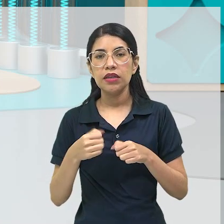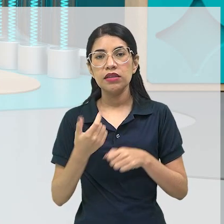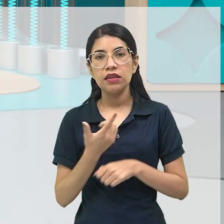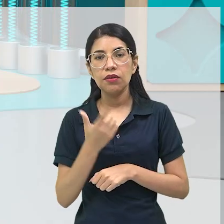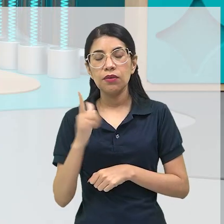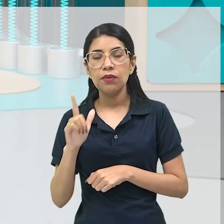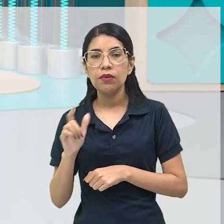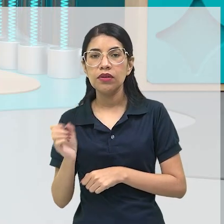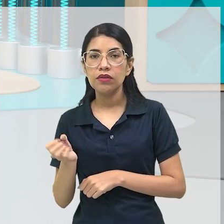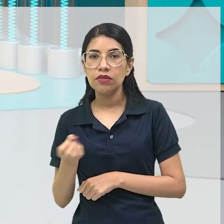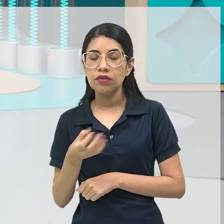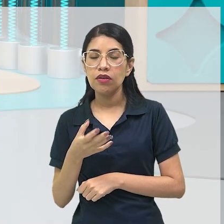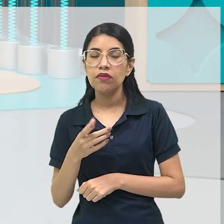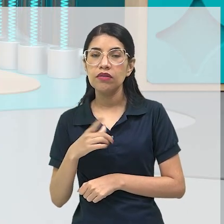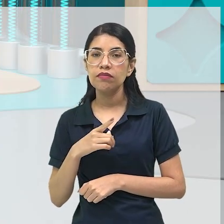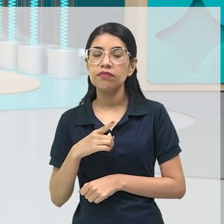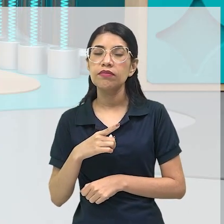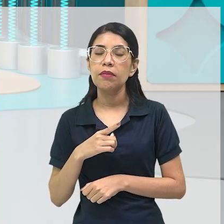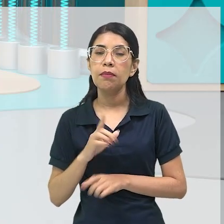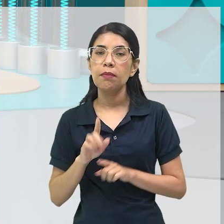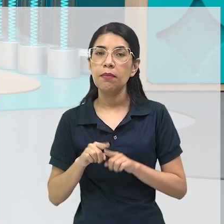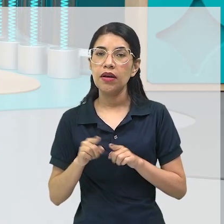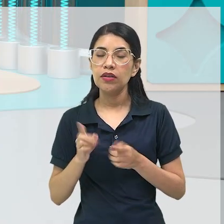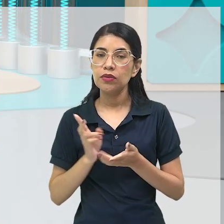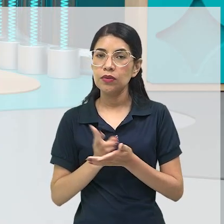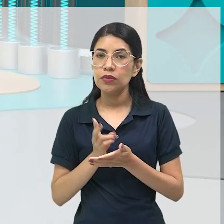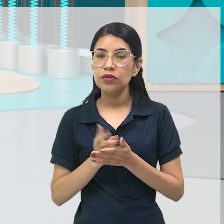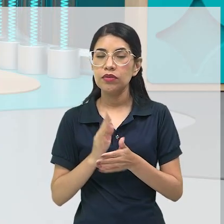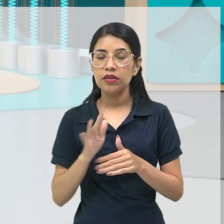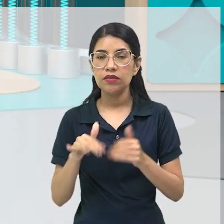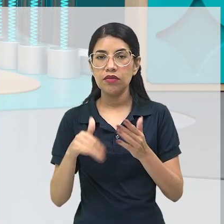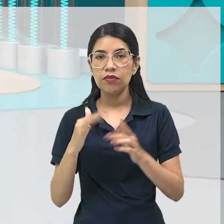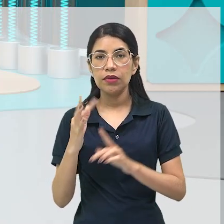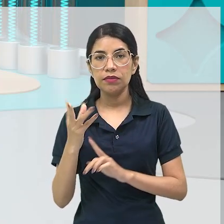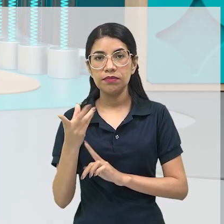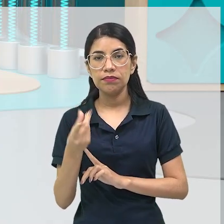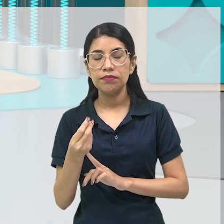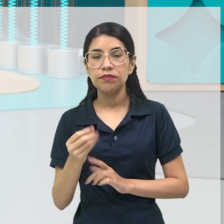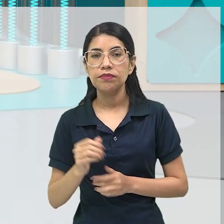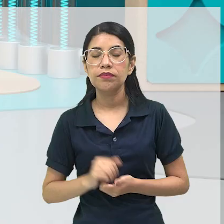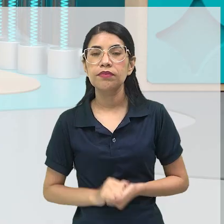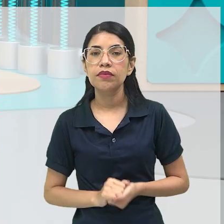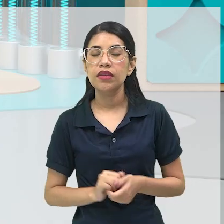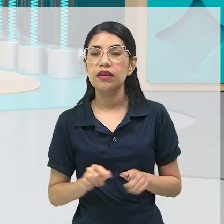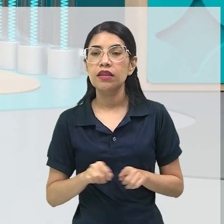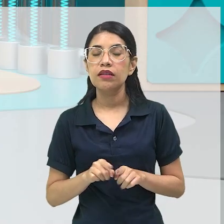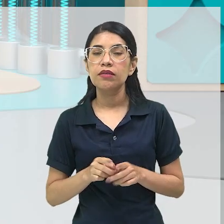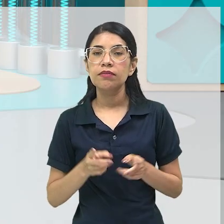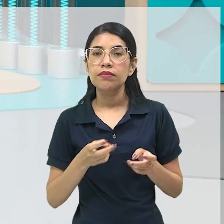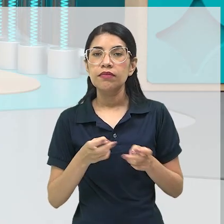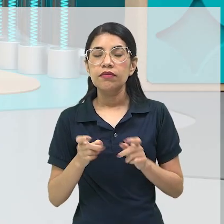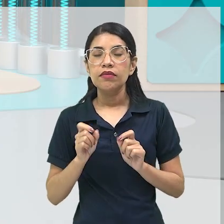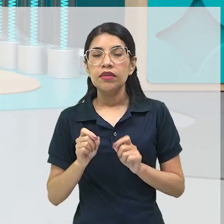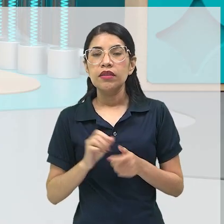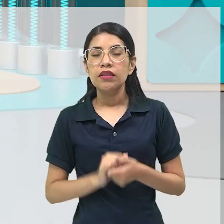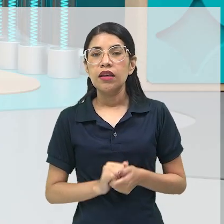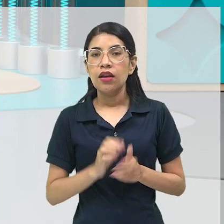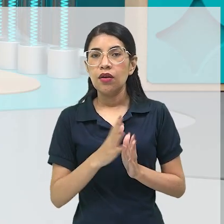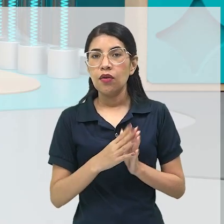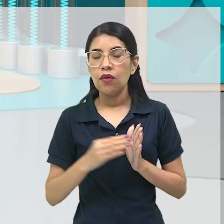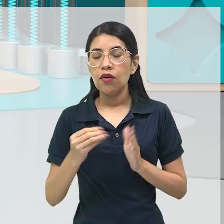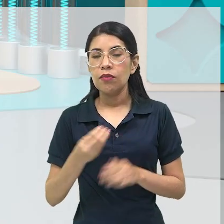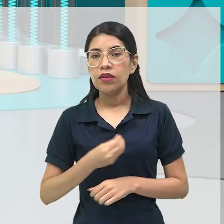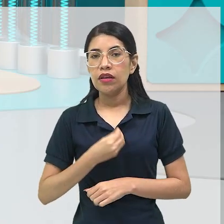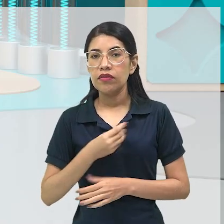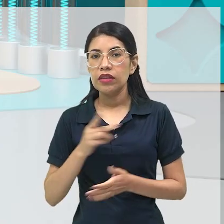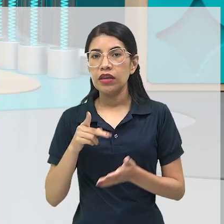caminho, mas vai continuar desenvolvendo aquela paixão da arte. E aqui a gente vai perceber a imitação da realidade e